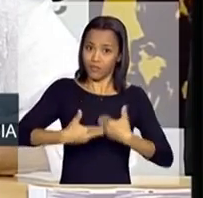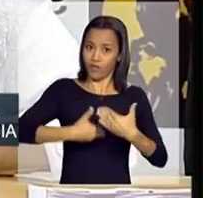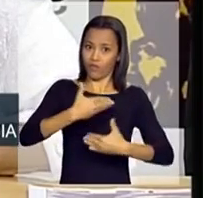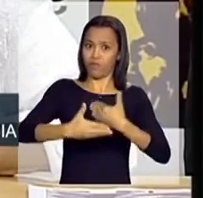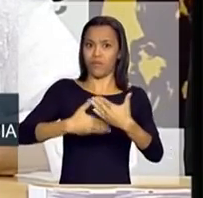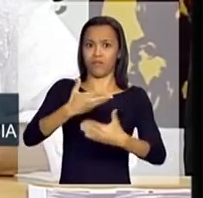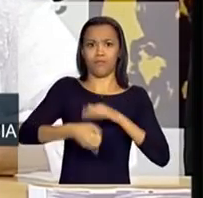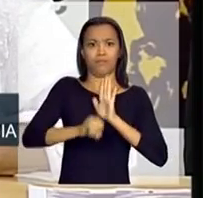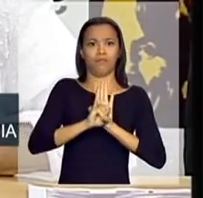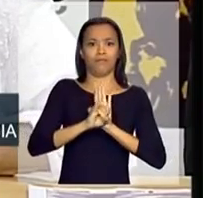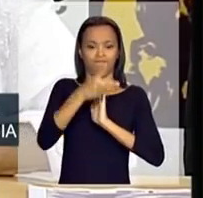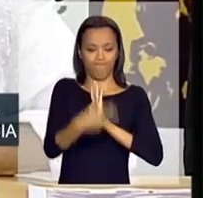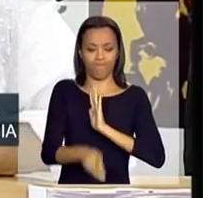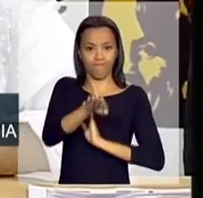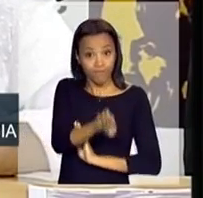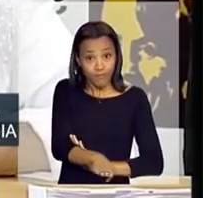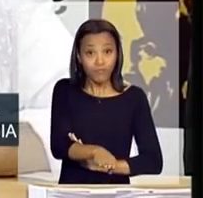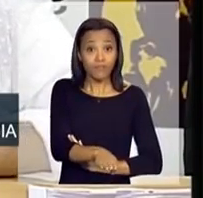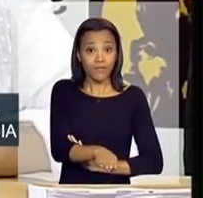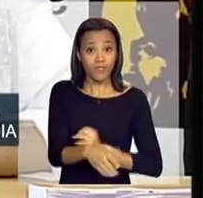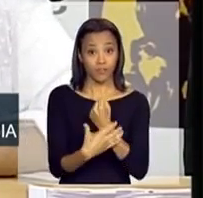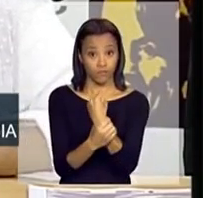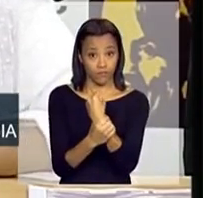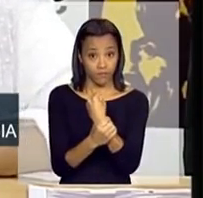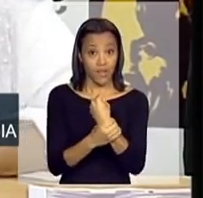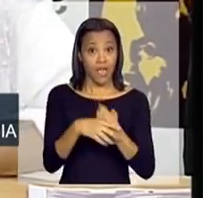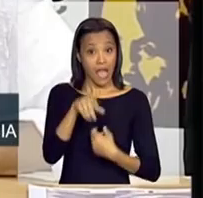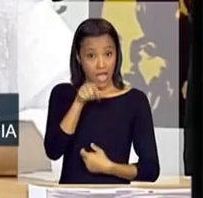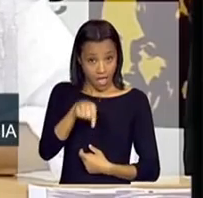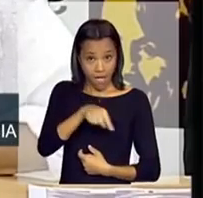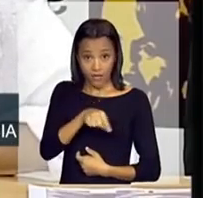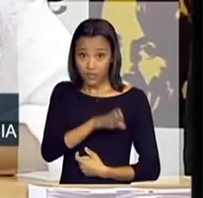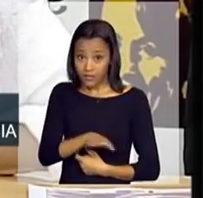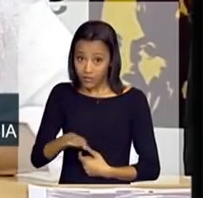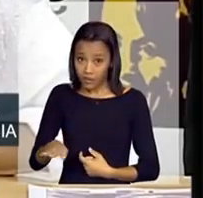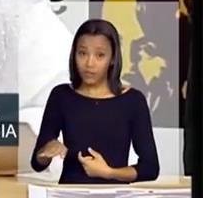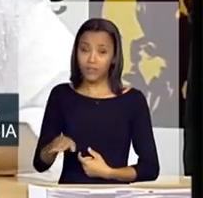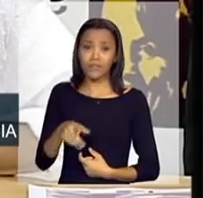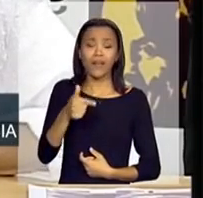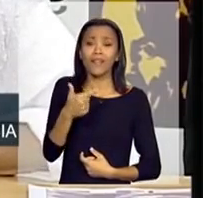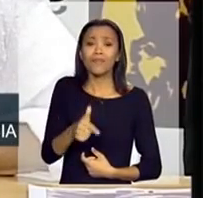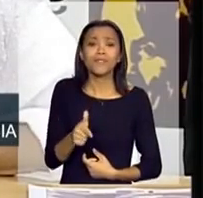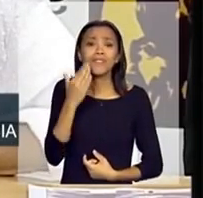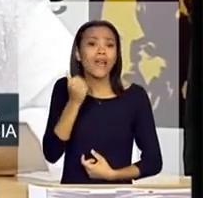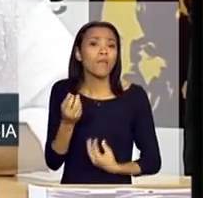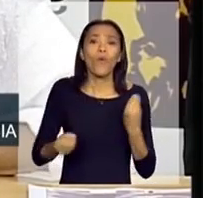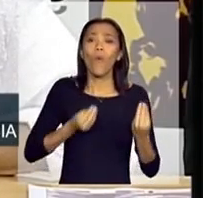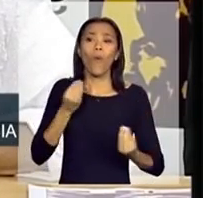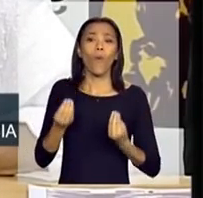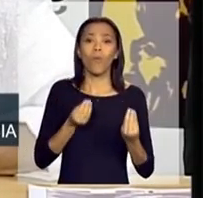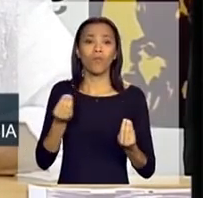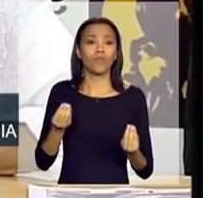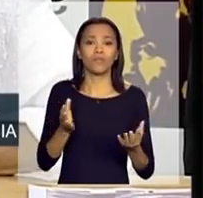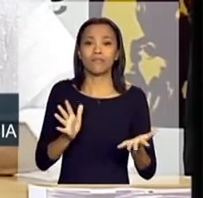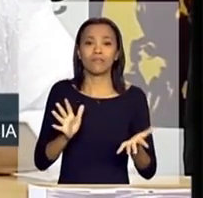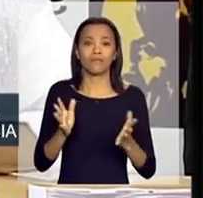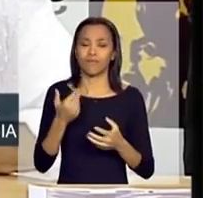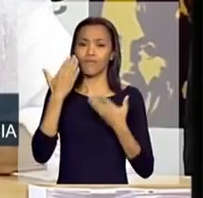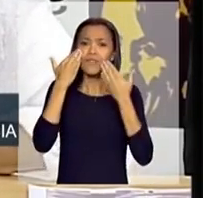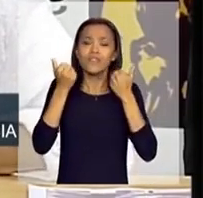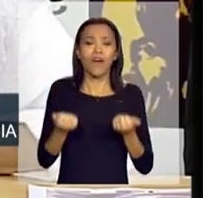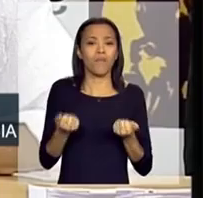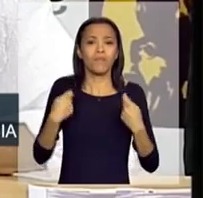consolidada, e são crianças, crianças é um ente indefeso, e essas